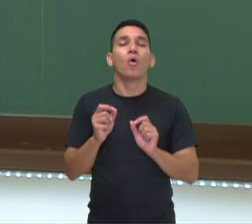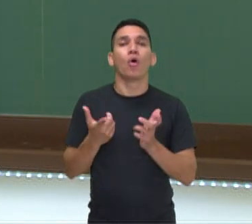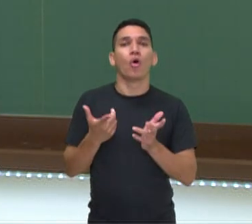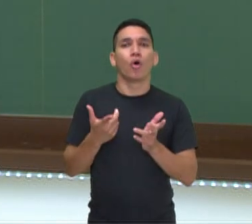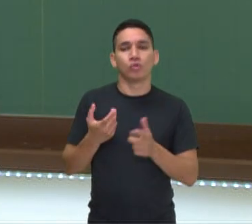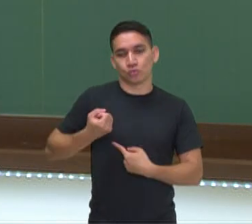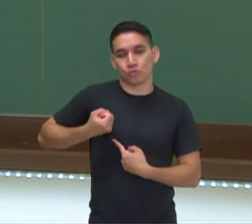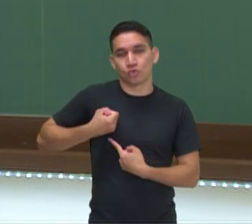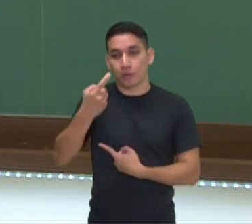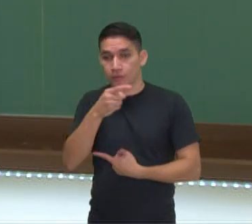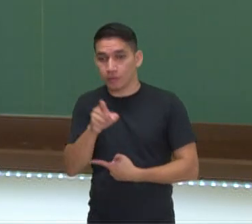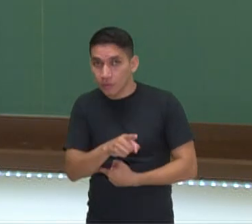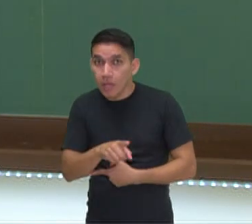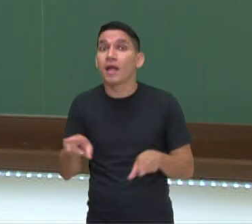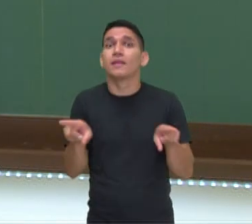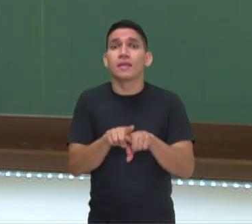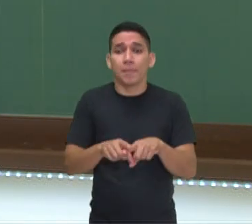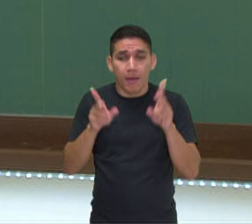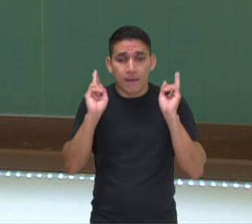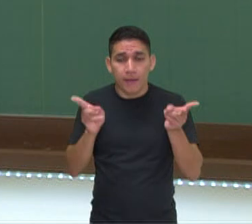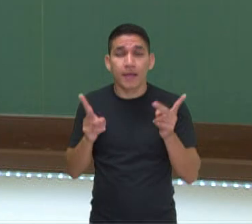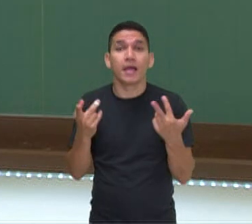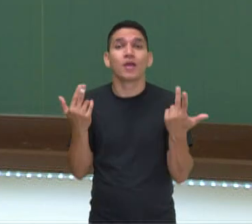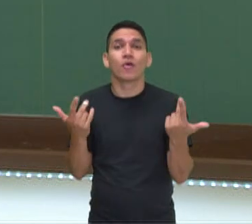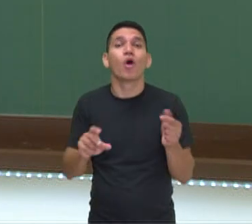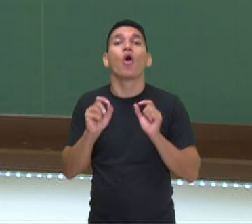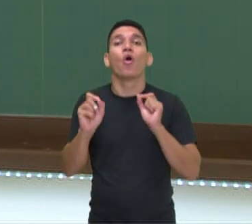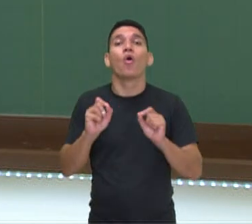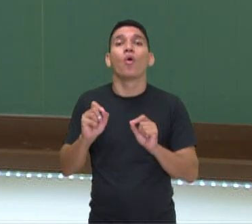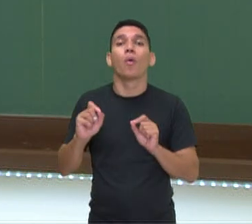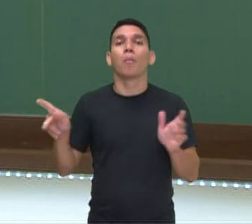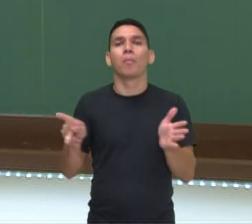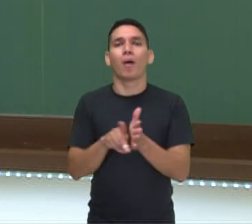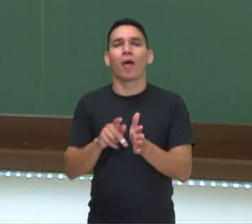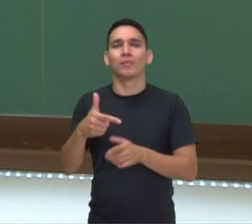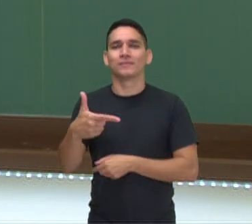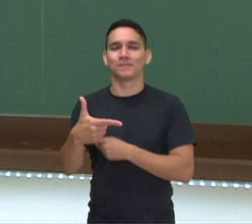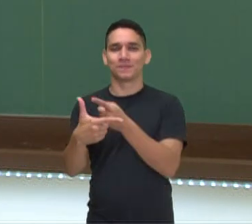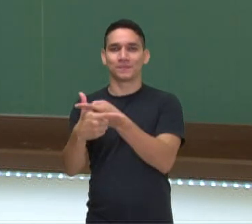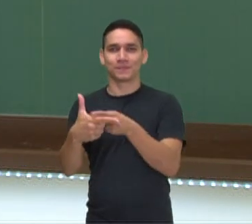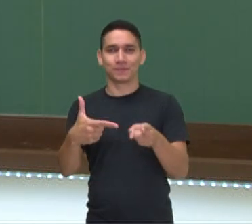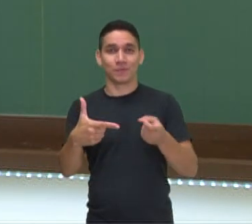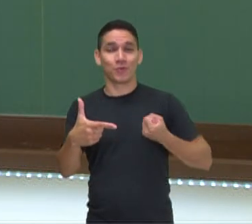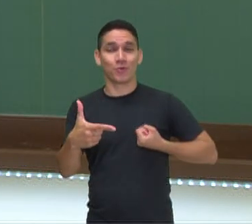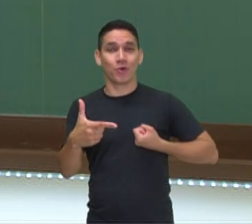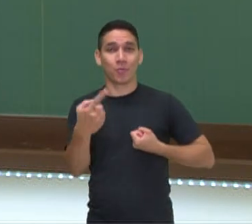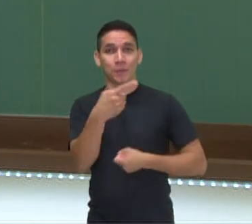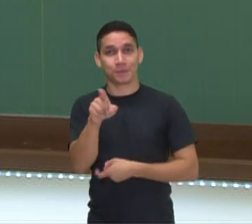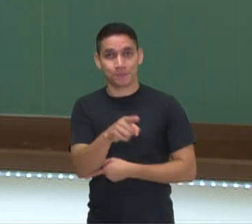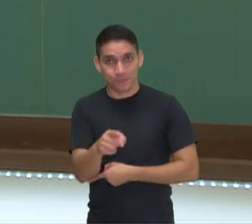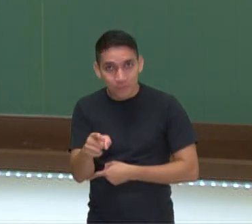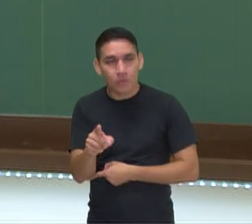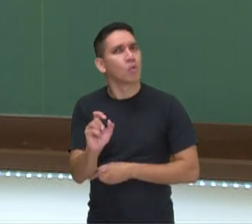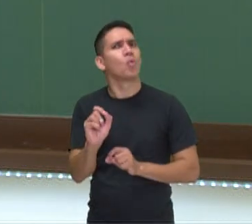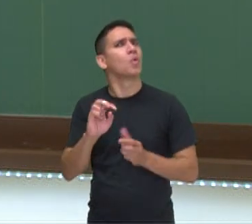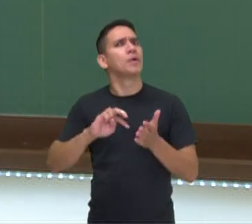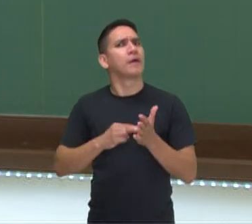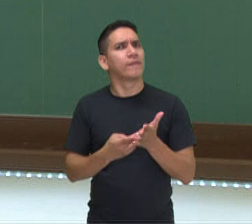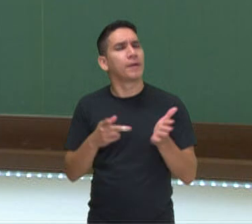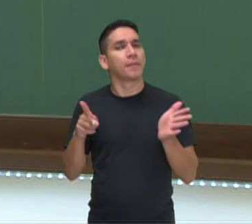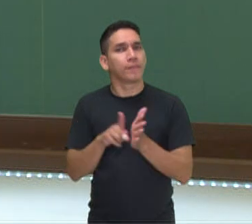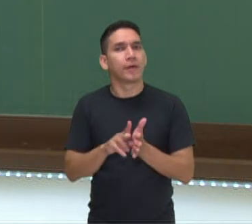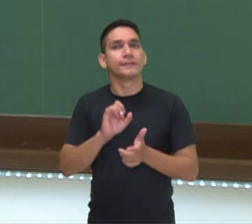inteiros também são válidas para a divisão dos números inteiros. Ou seja,